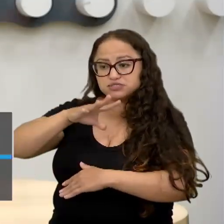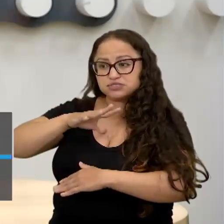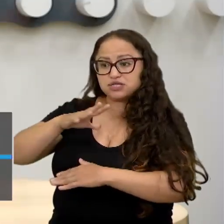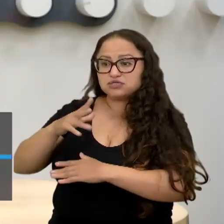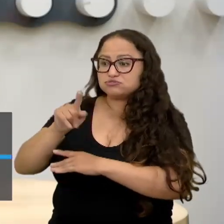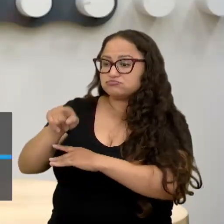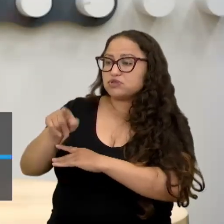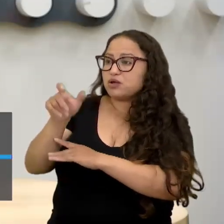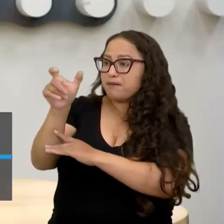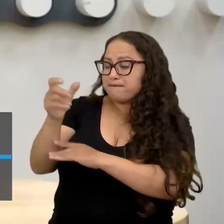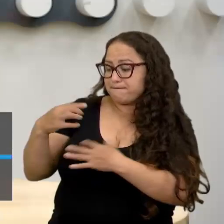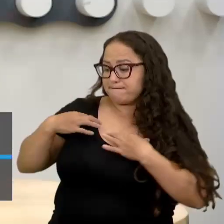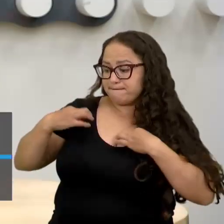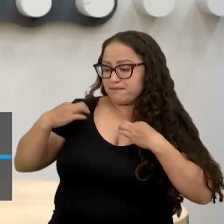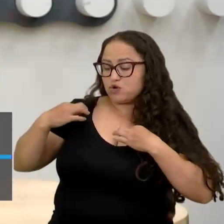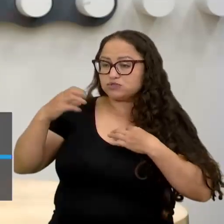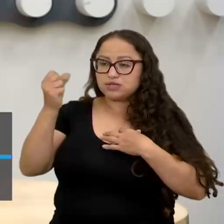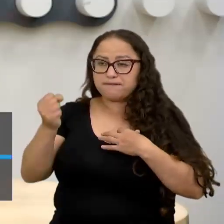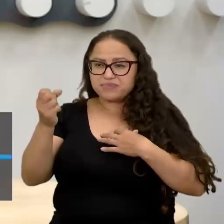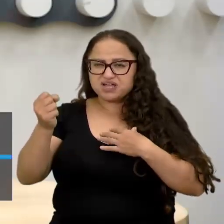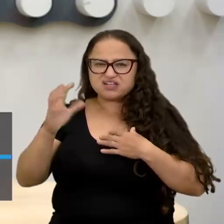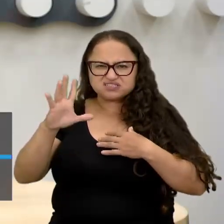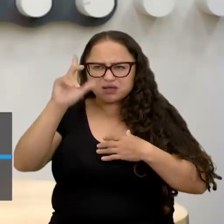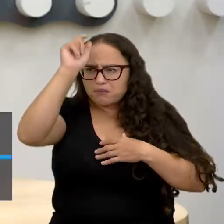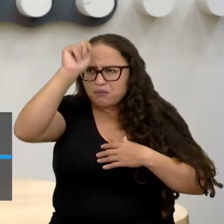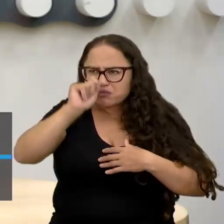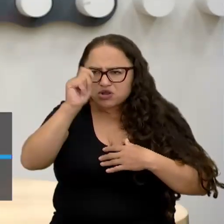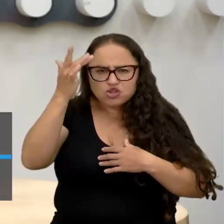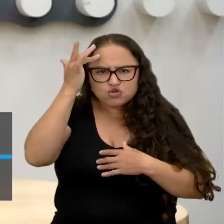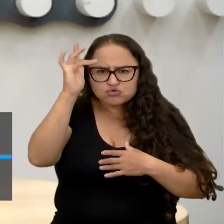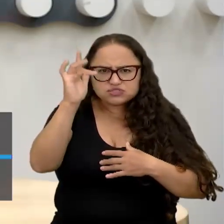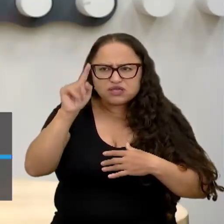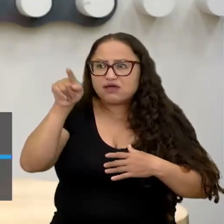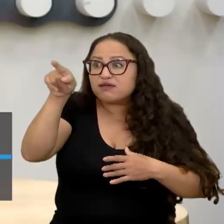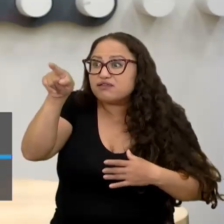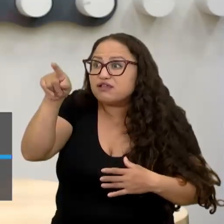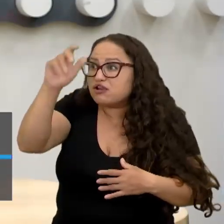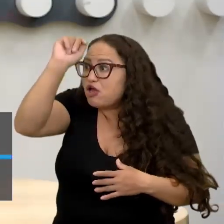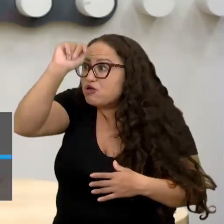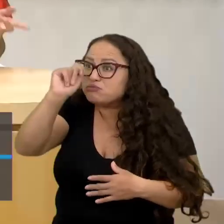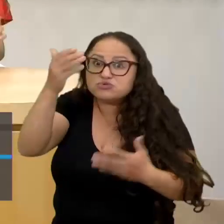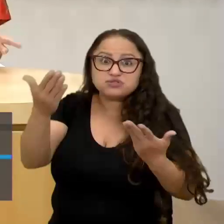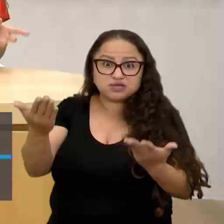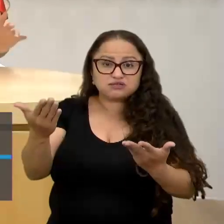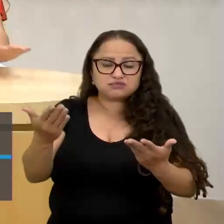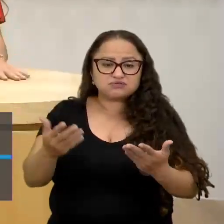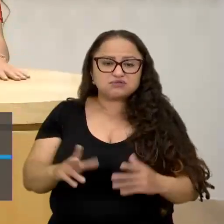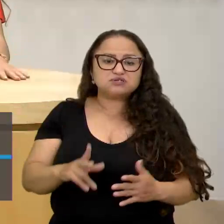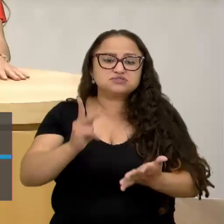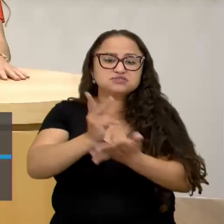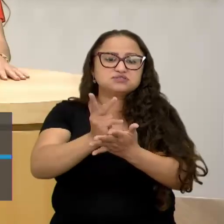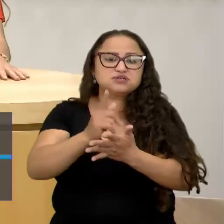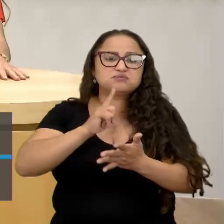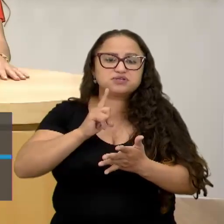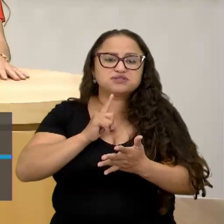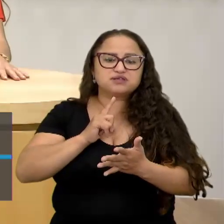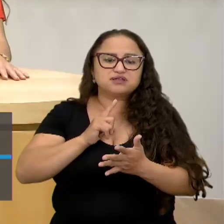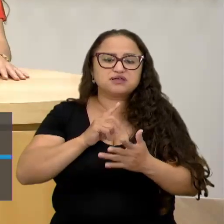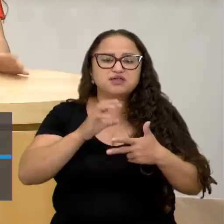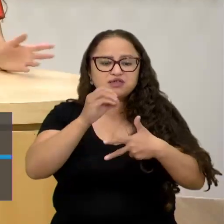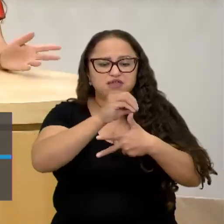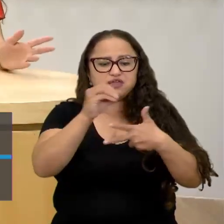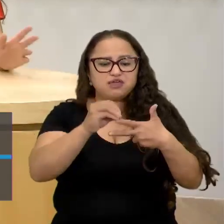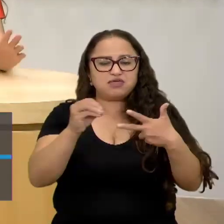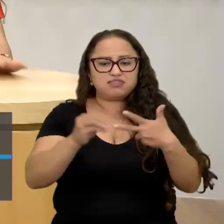o de blusa branca, é aquele de boné. Sabe quando a gente não sabe o nome da pessoa? Aquele de boné ali, aquele coincidentemente, o tema da redação do Enem que está aqui,